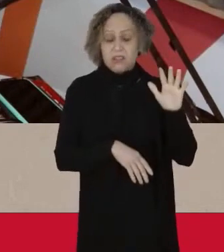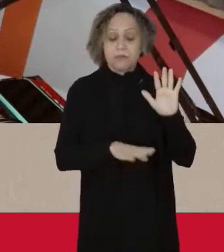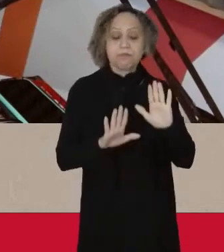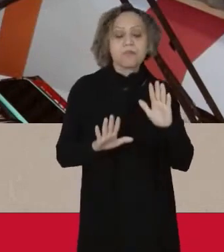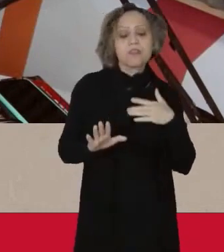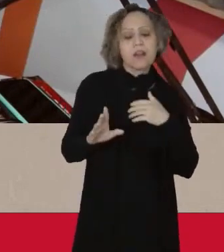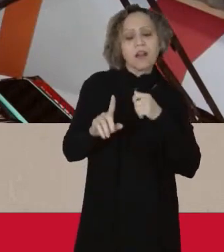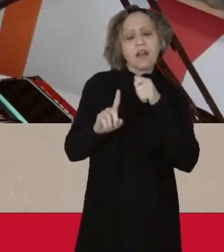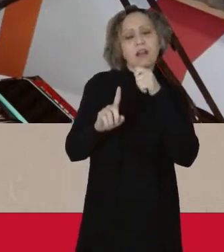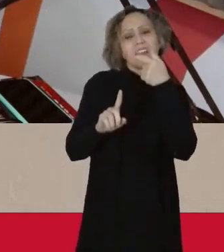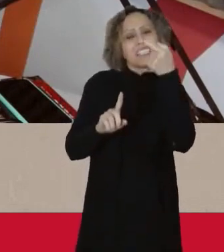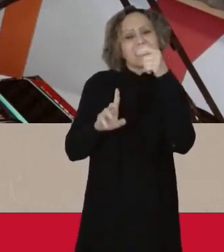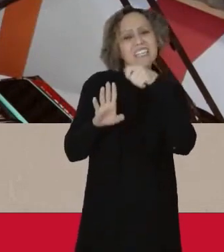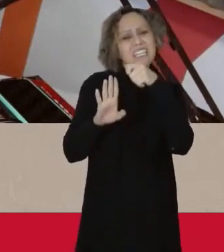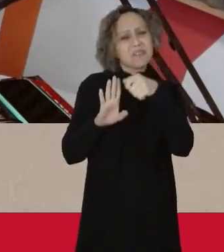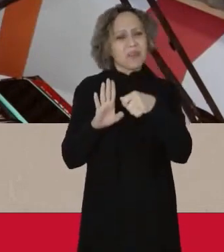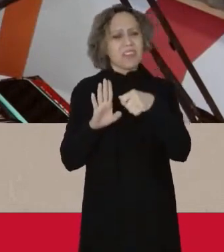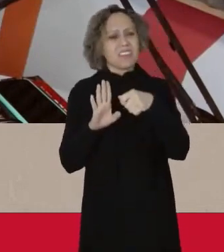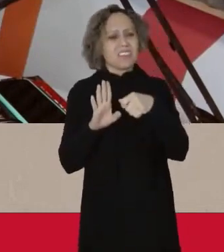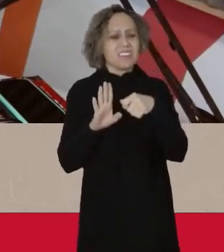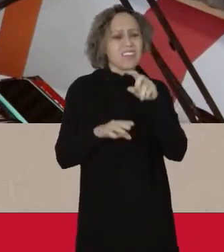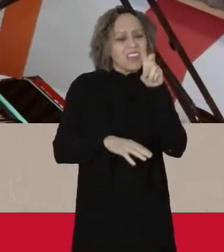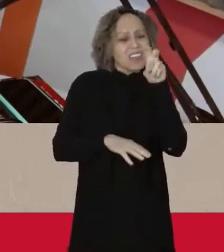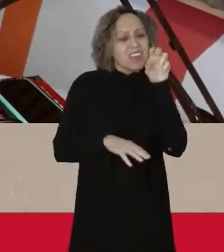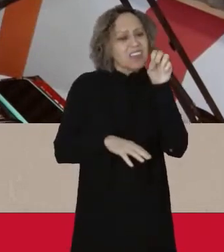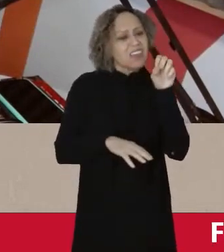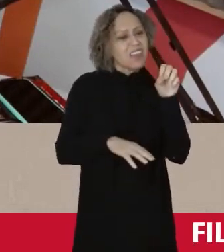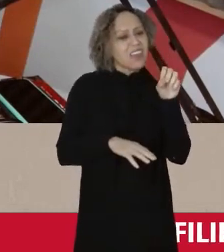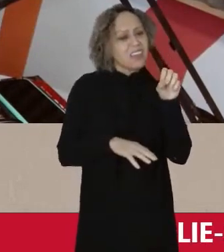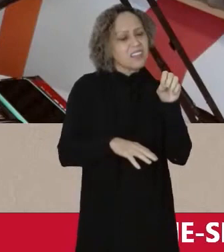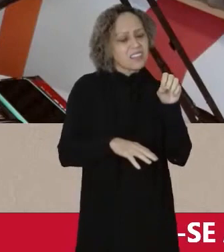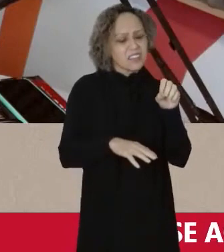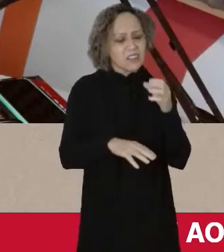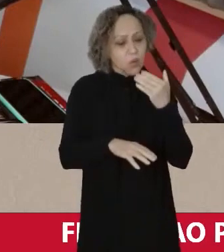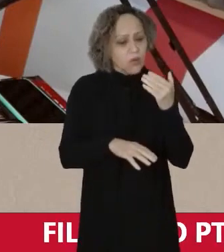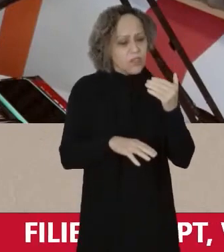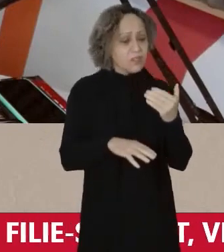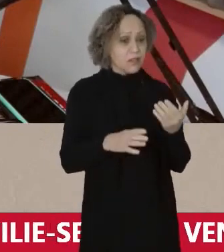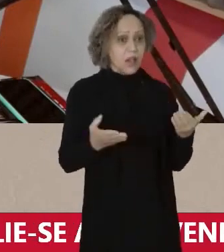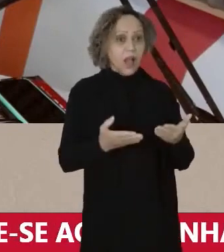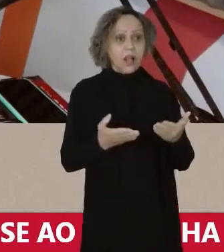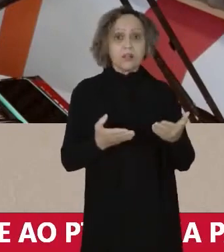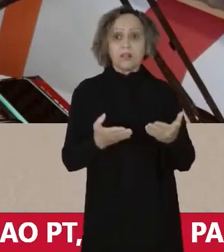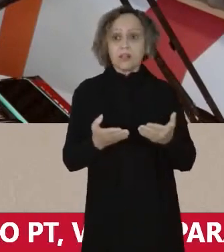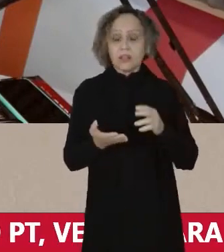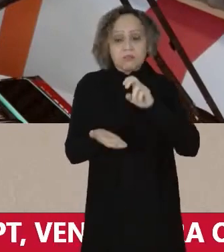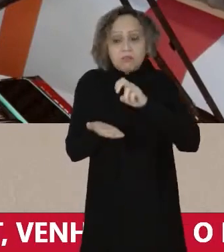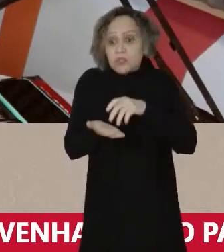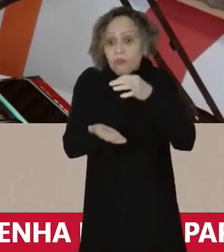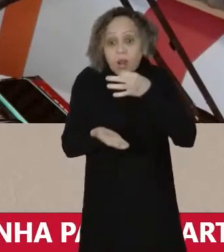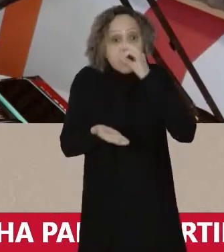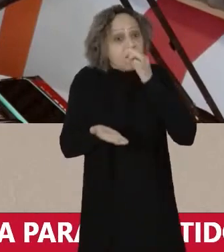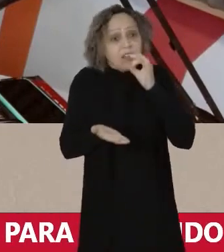trabalho, 500 refeições. Hoje, eu já não dou mais café da manhã, só quando tem uma doação do café e